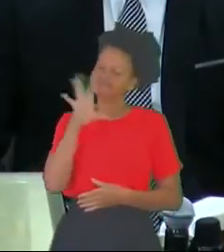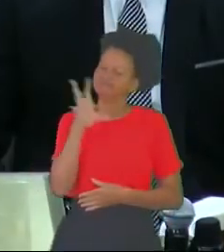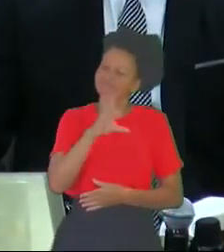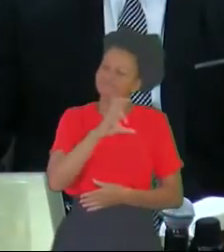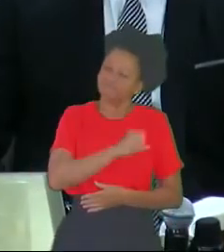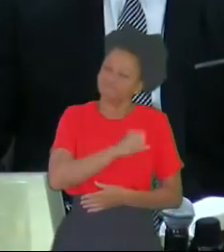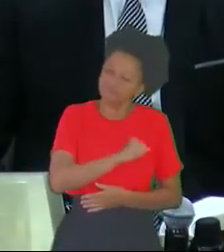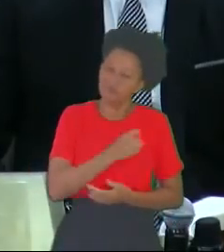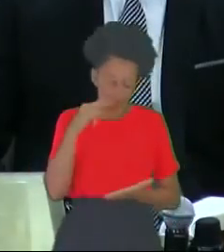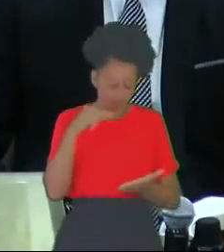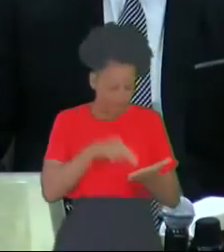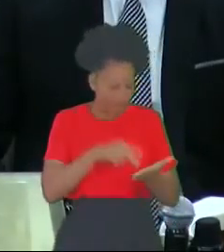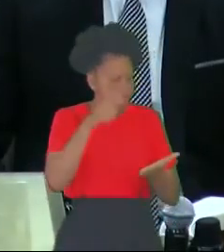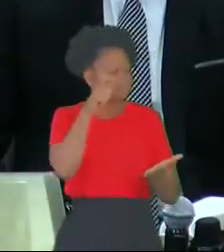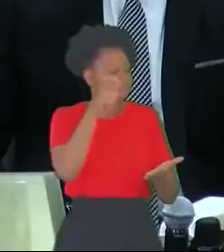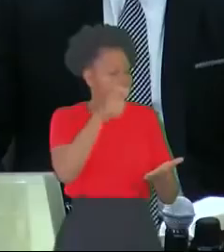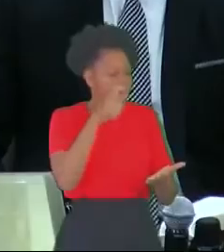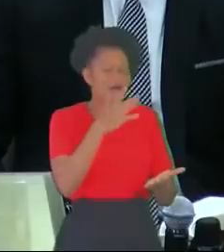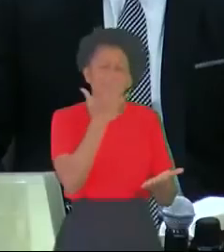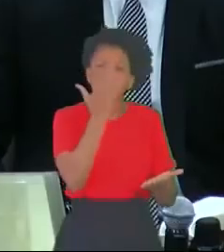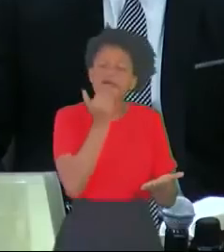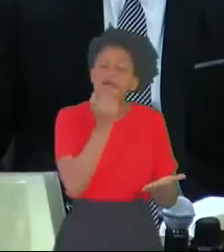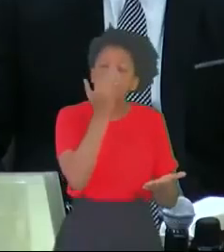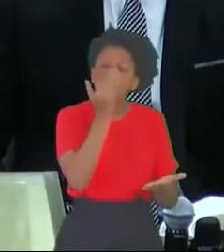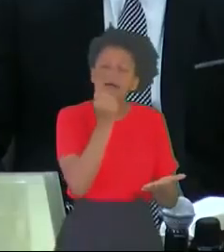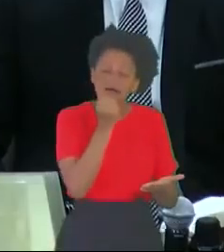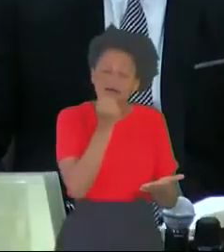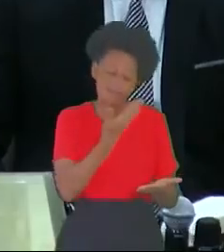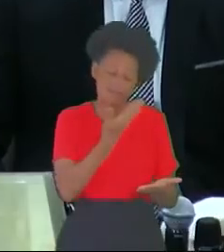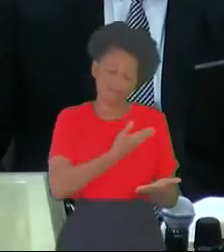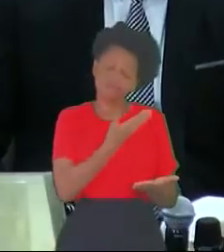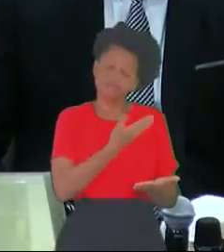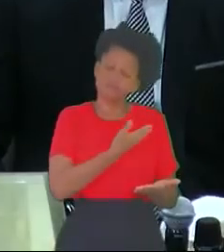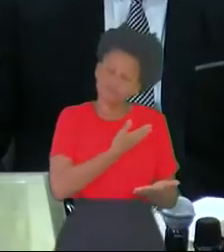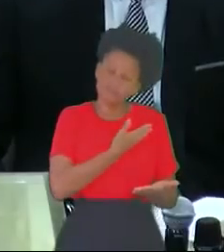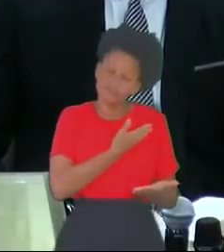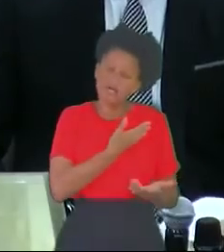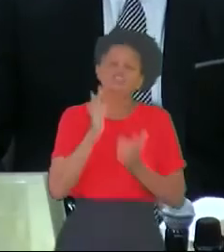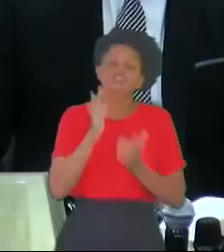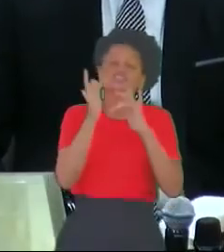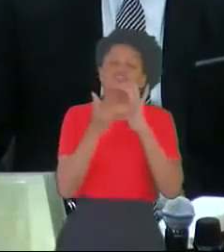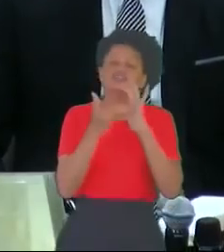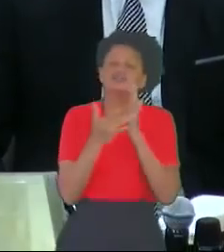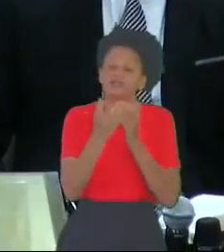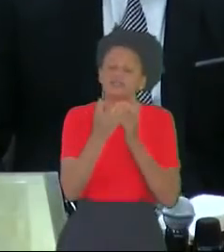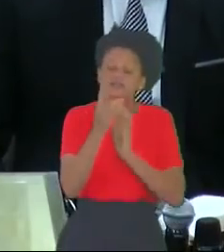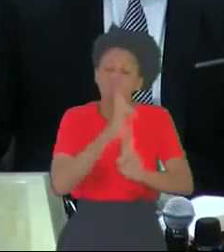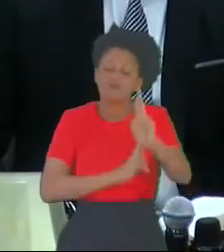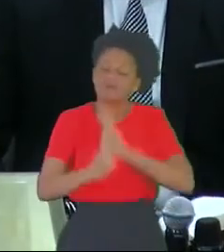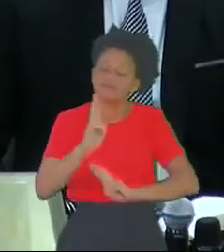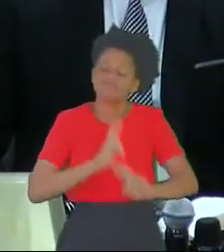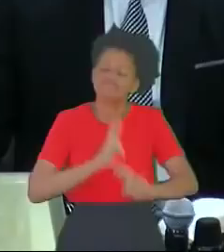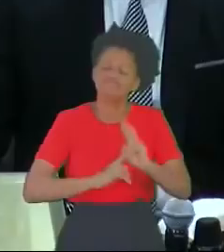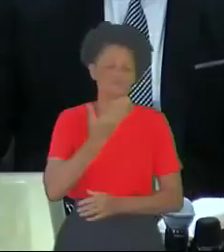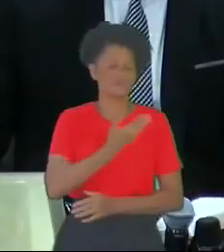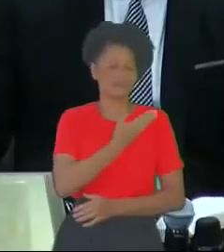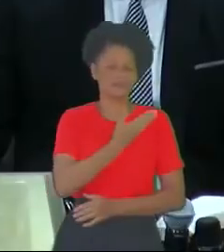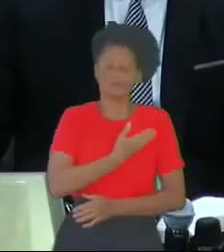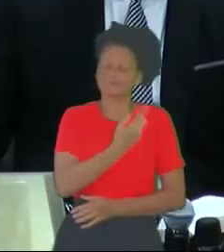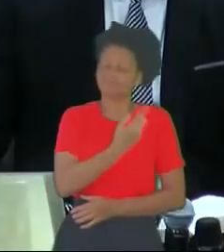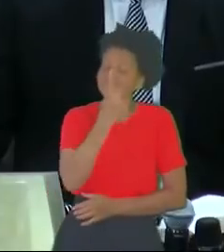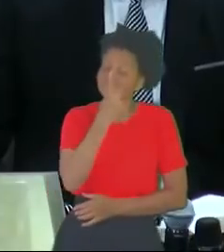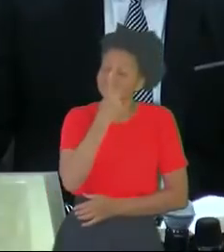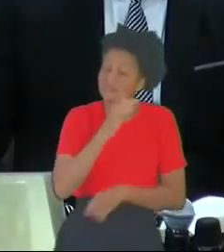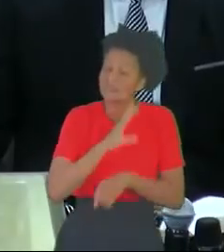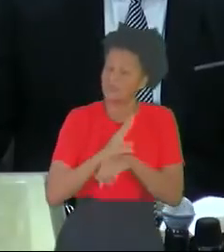vemos aqui uma coisa interessante: comer é com amigos. Jesus quer ter um relacionamento de amizade com a igreja. Louvado seja o nome do Senhor